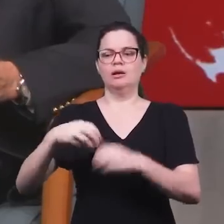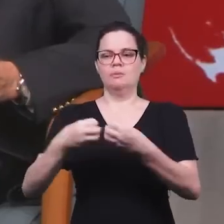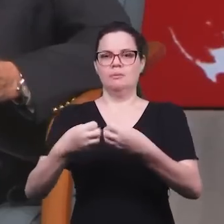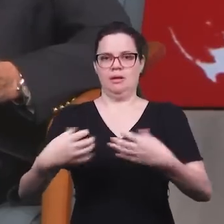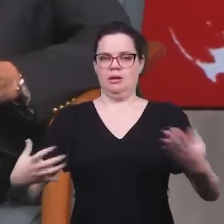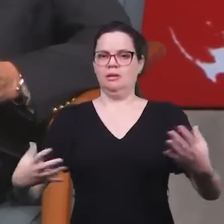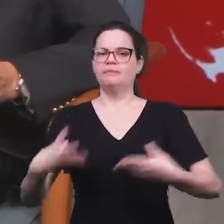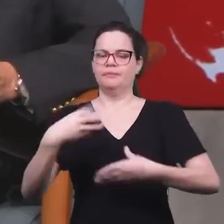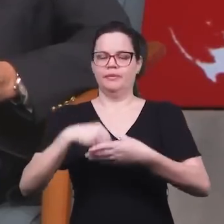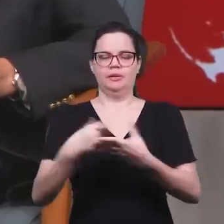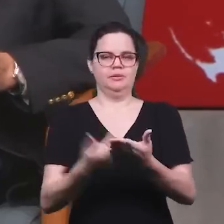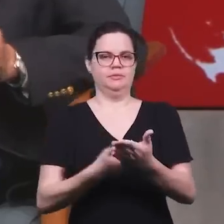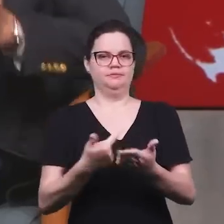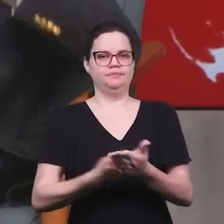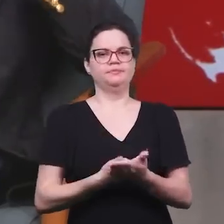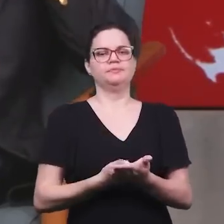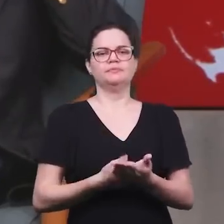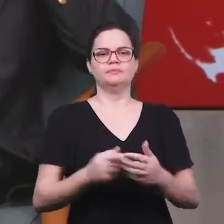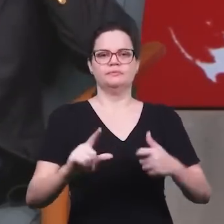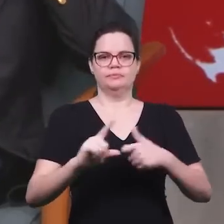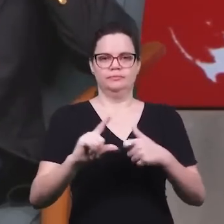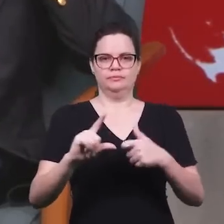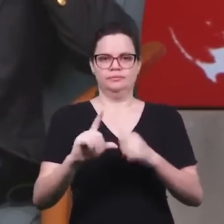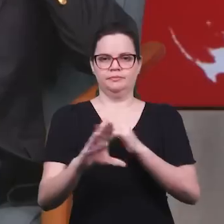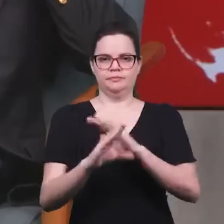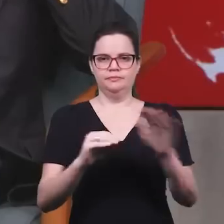de Lucas? Vejam,